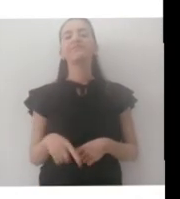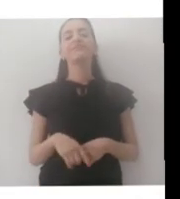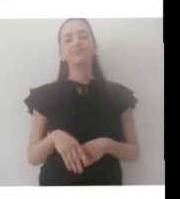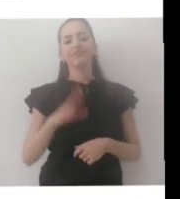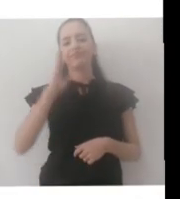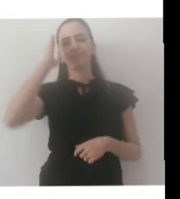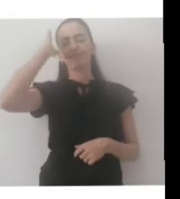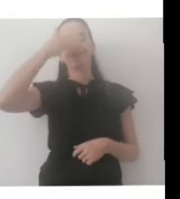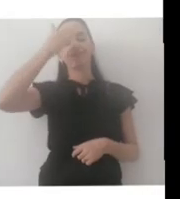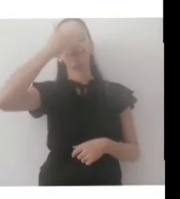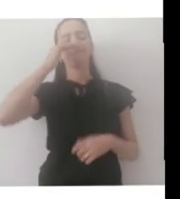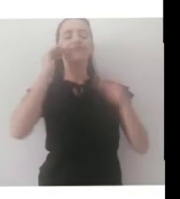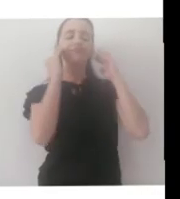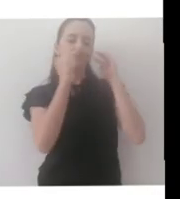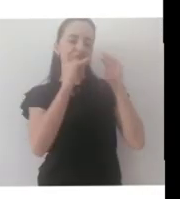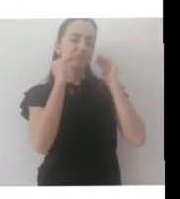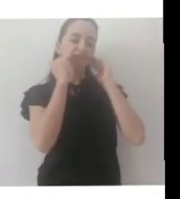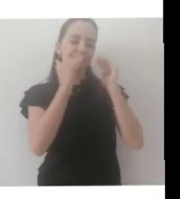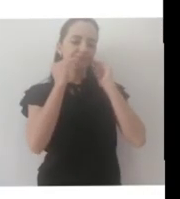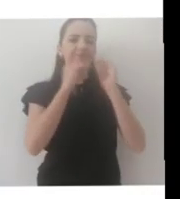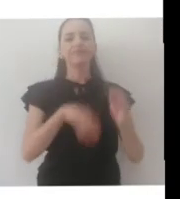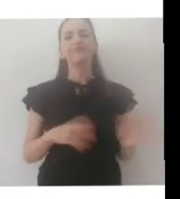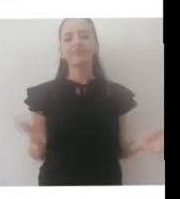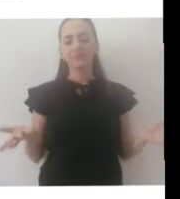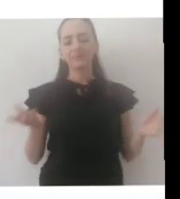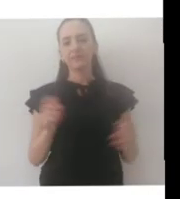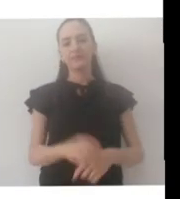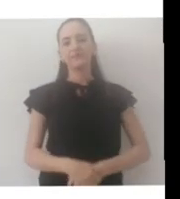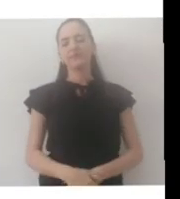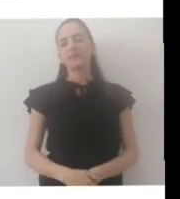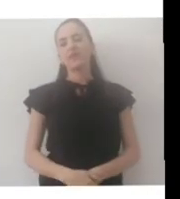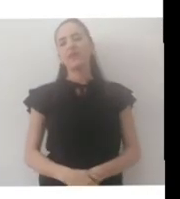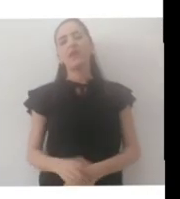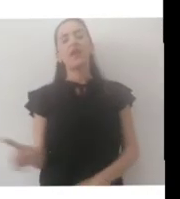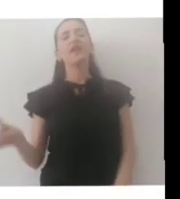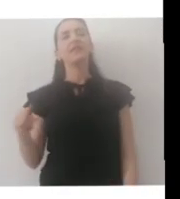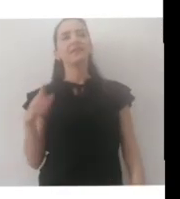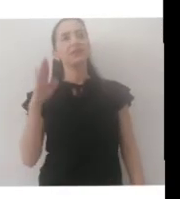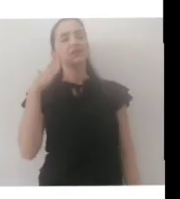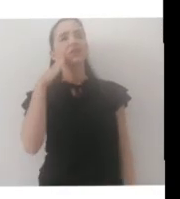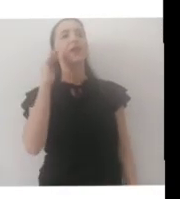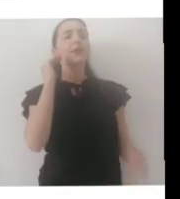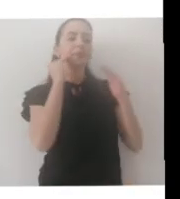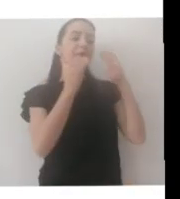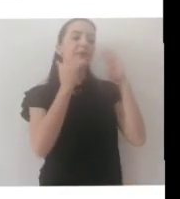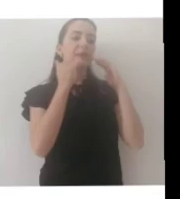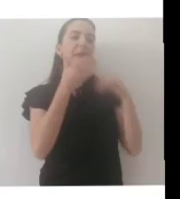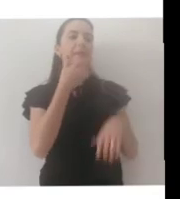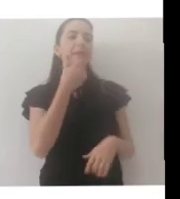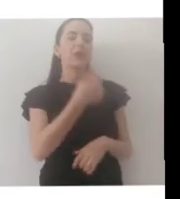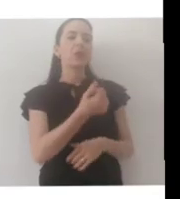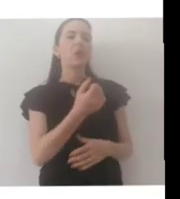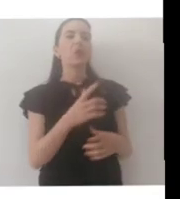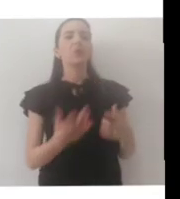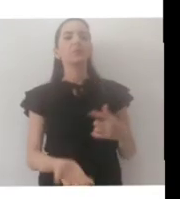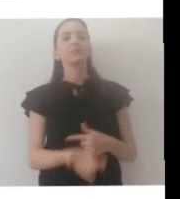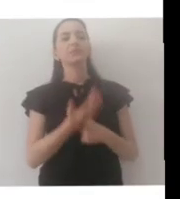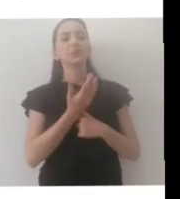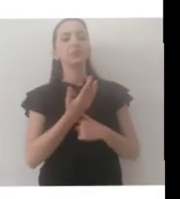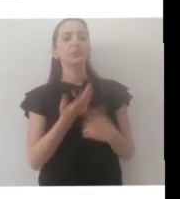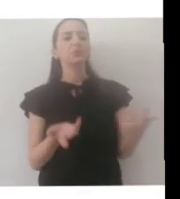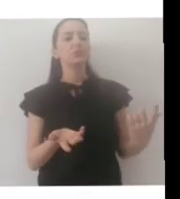da punição. Conformidade cega. As crianças decidem que é melhor obedecer os